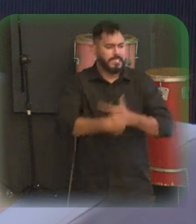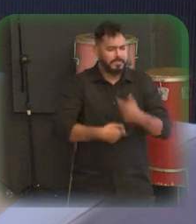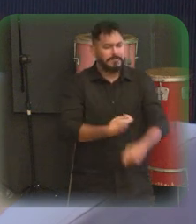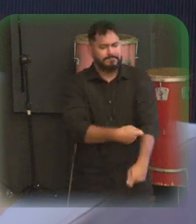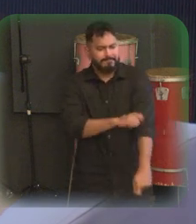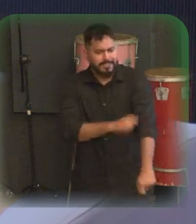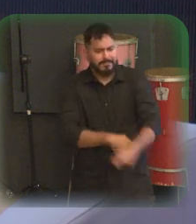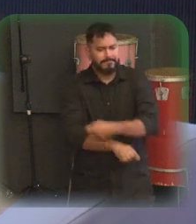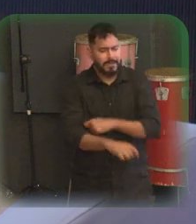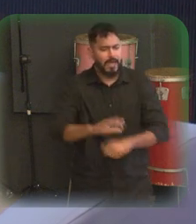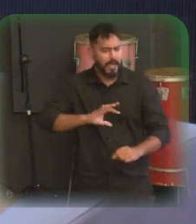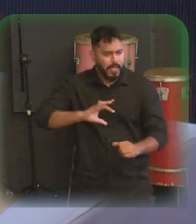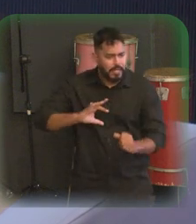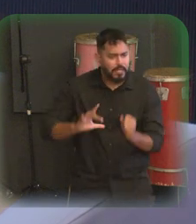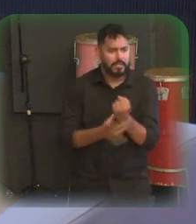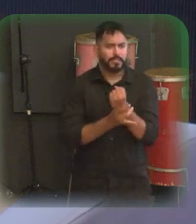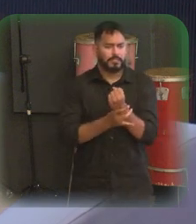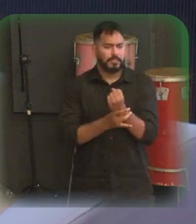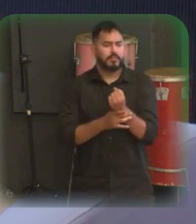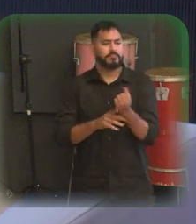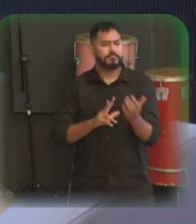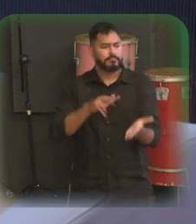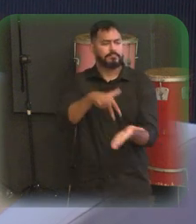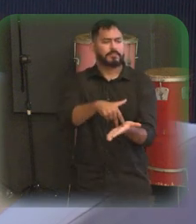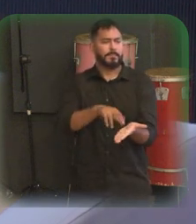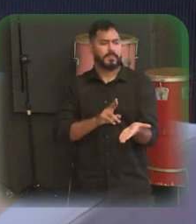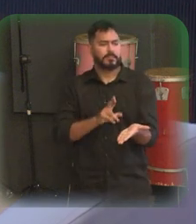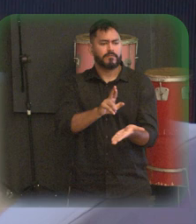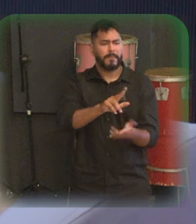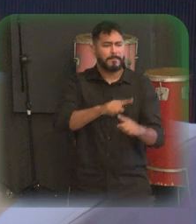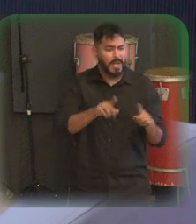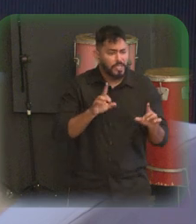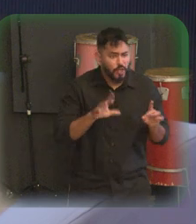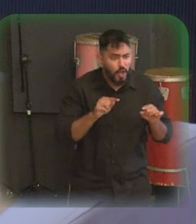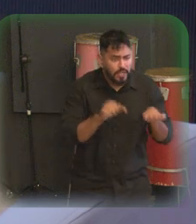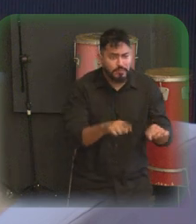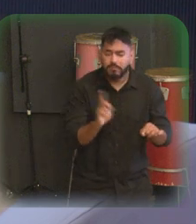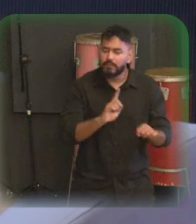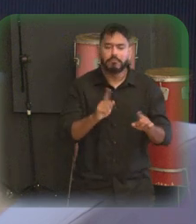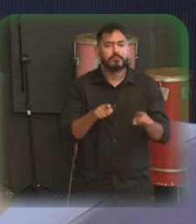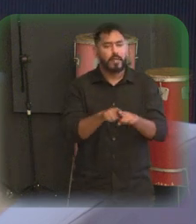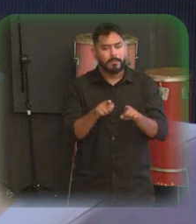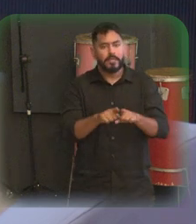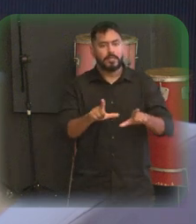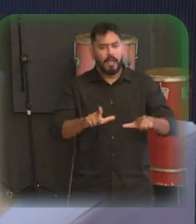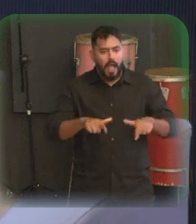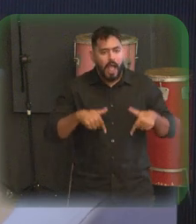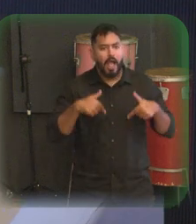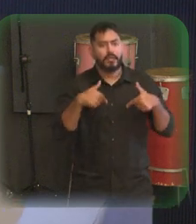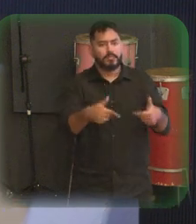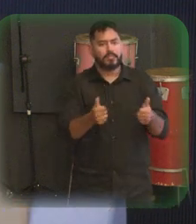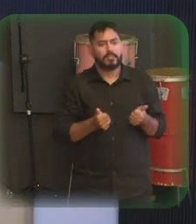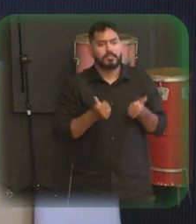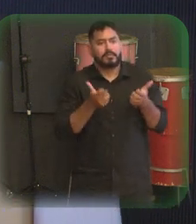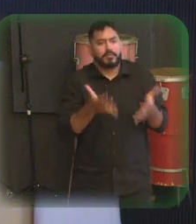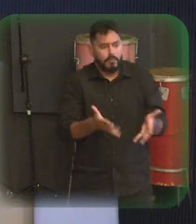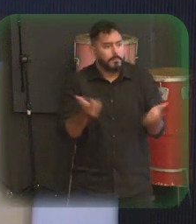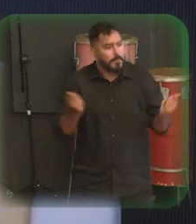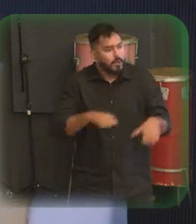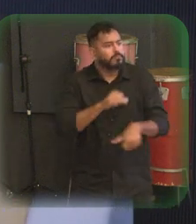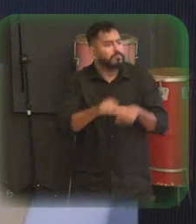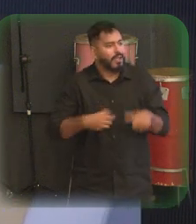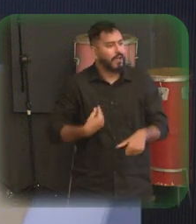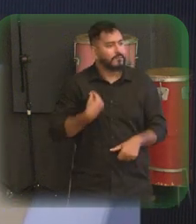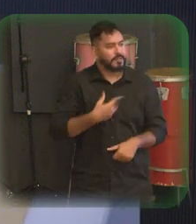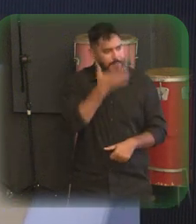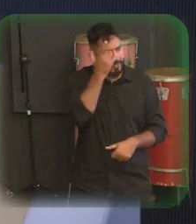a representatividade, a visibilidade, mas não só isso, ações que verdadeiramente possam mudar a vida das mulheres em Pernambuco. E